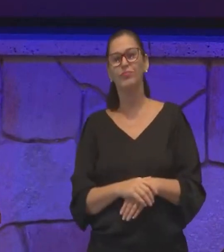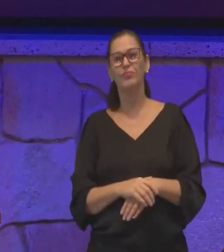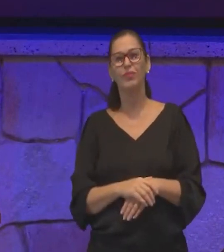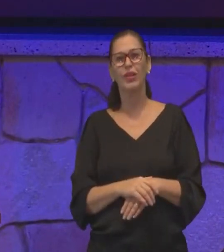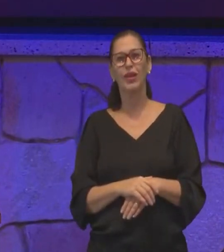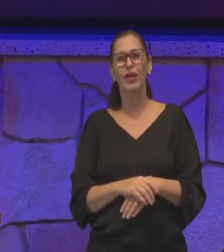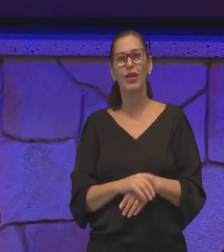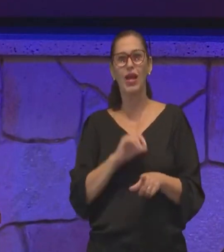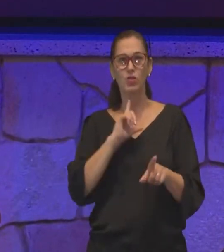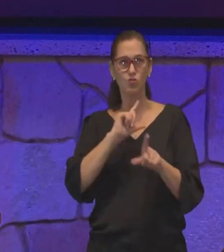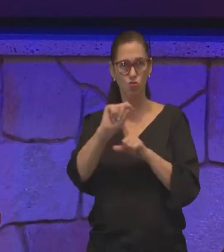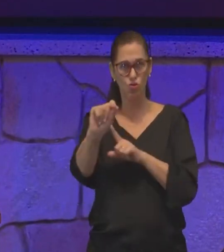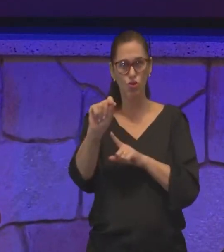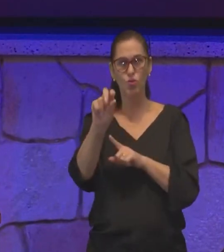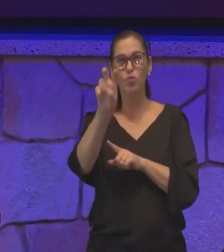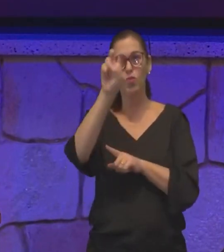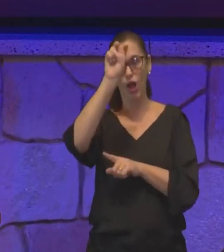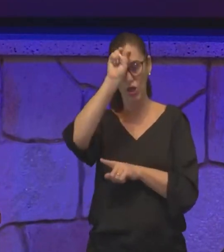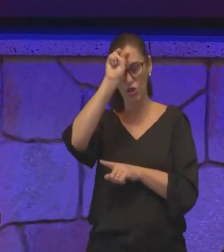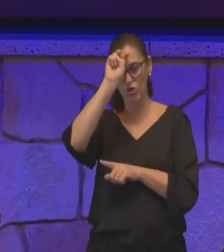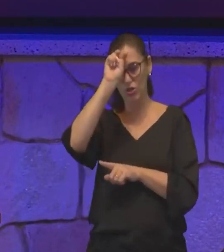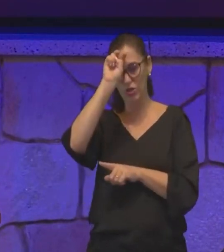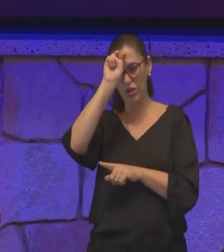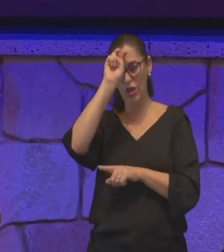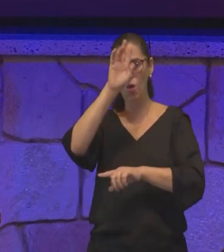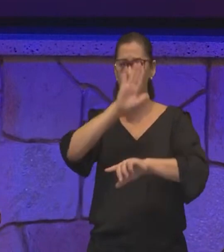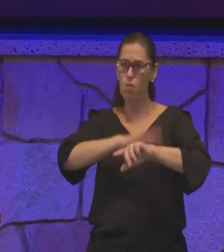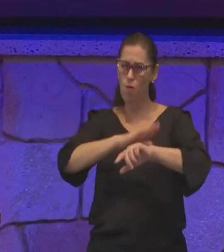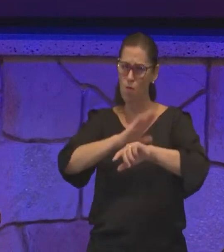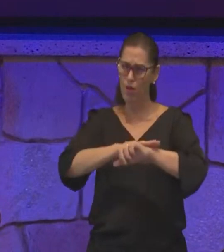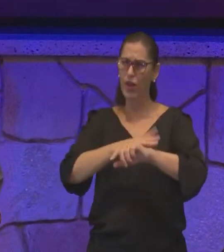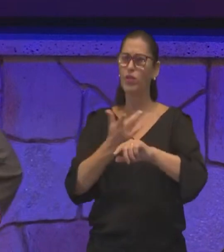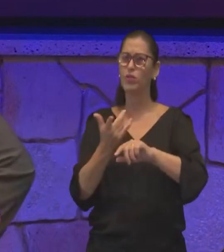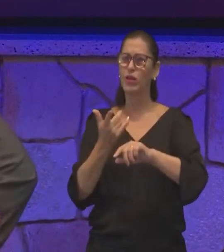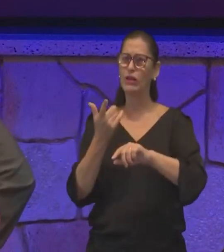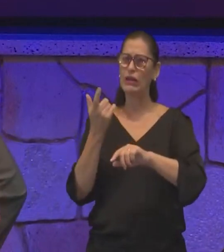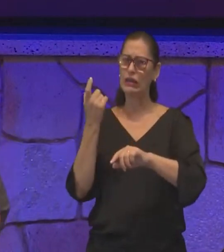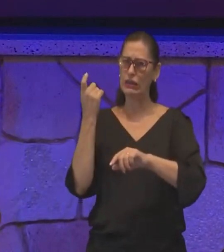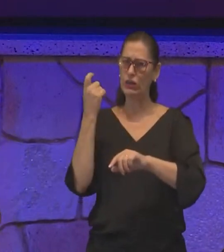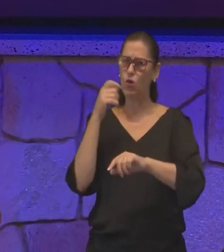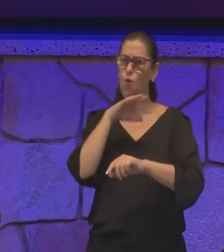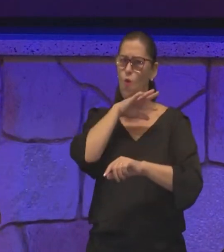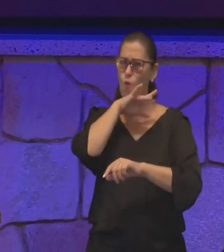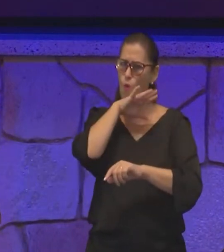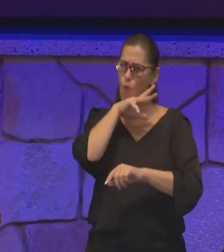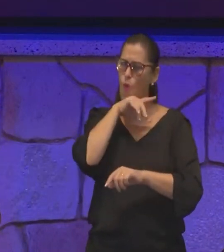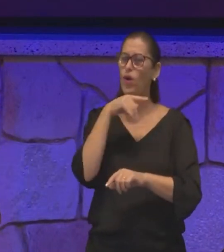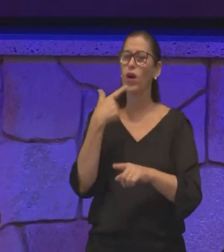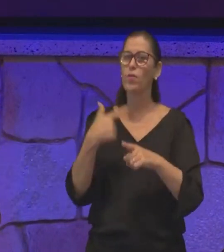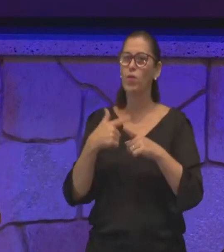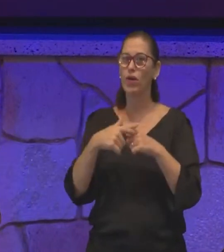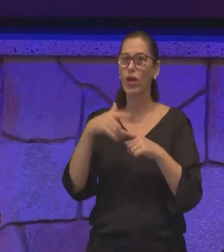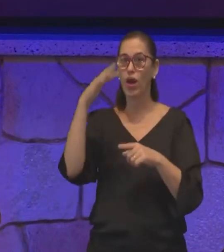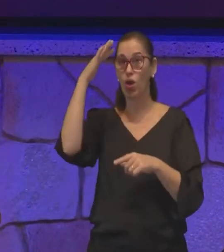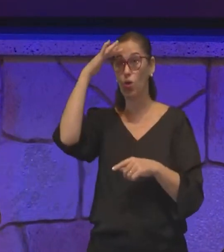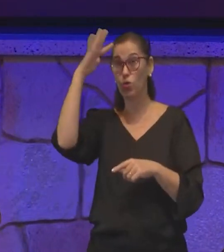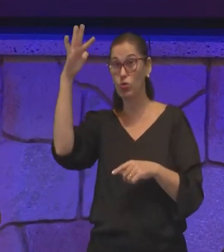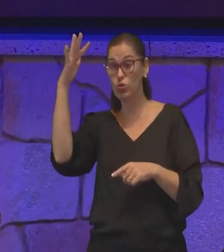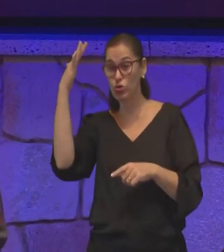para o Egito. A situação dele era bem ruim, porque o sonho provoca